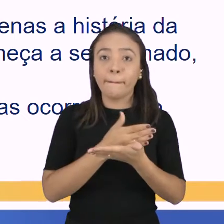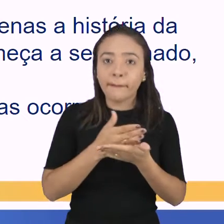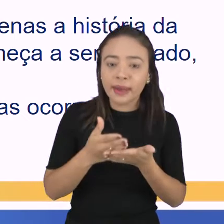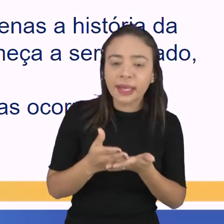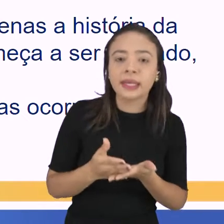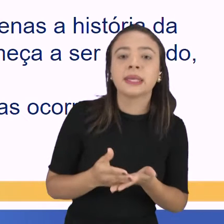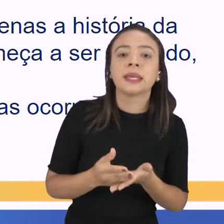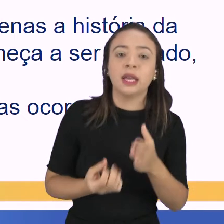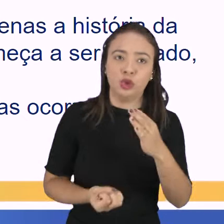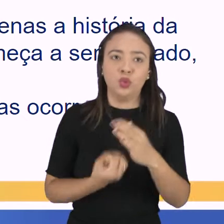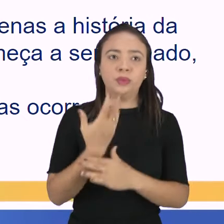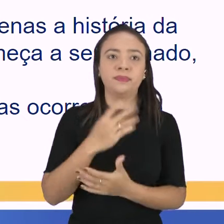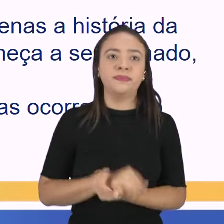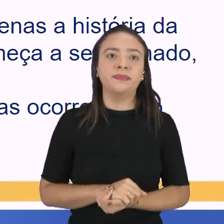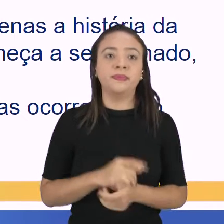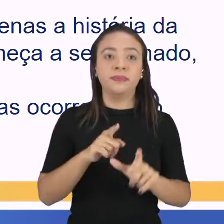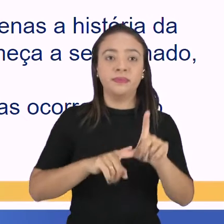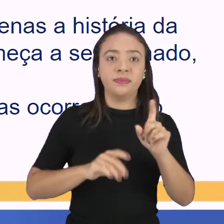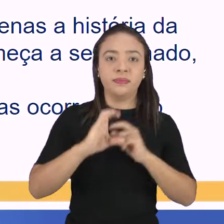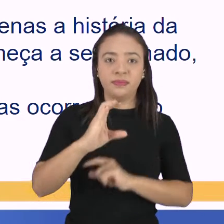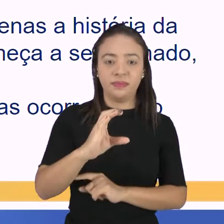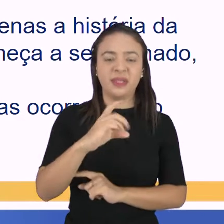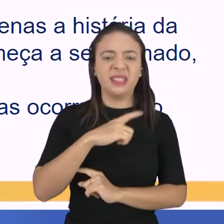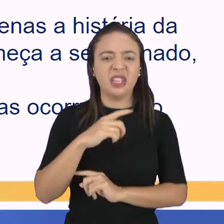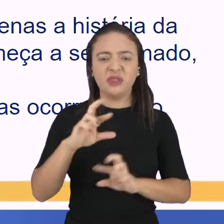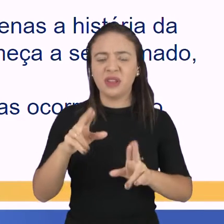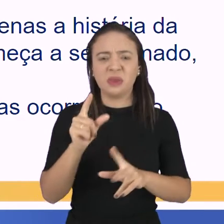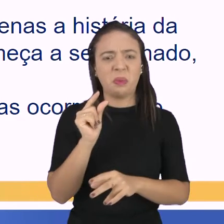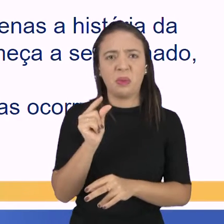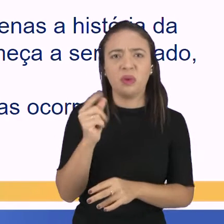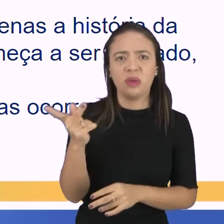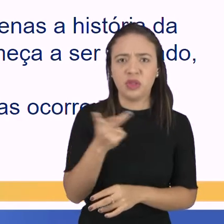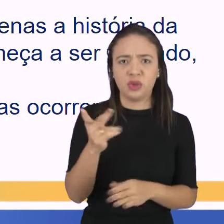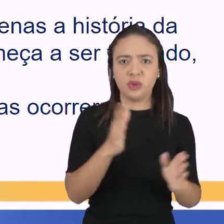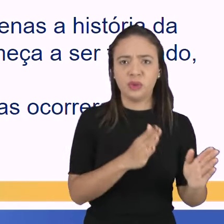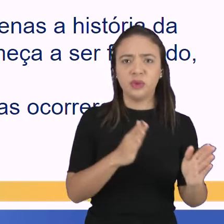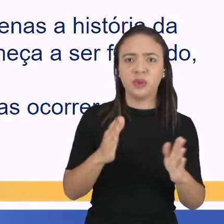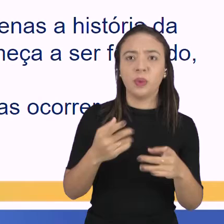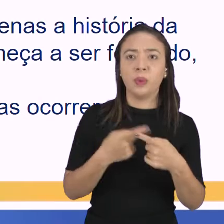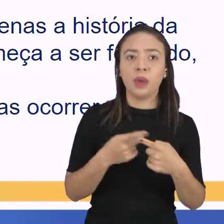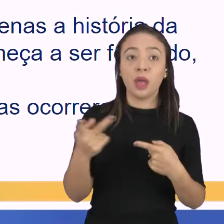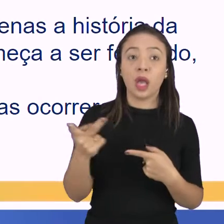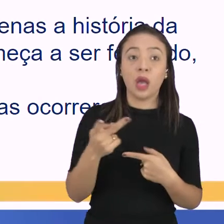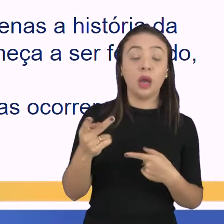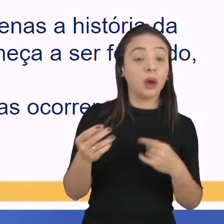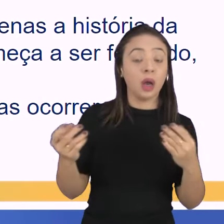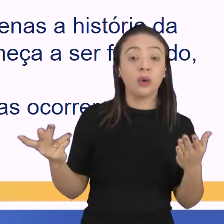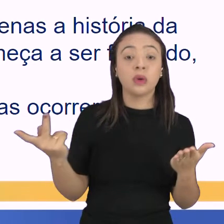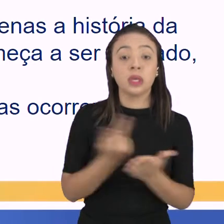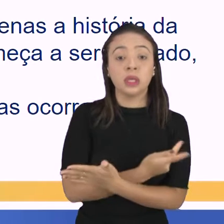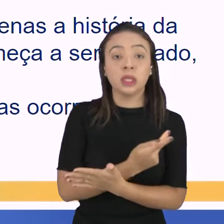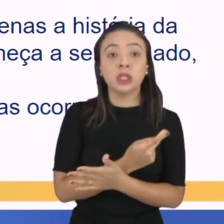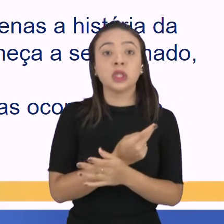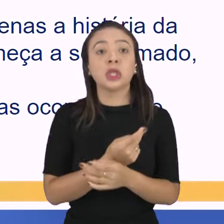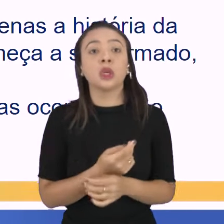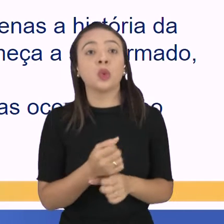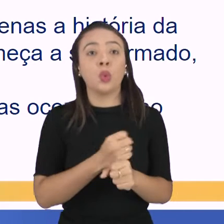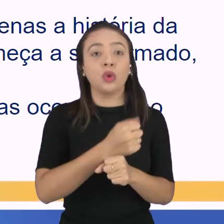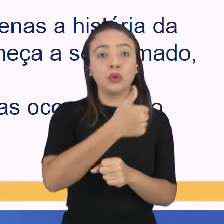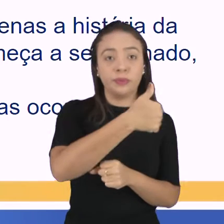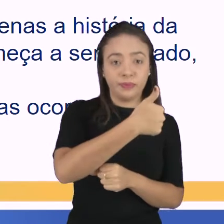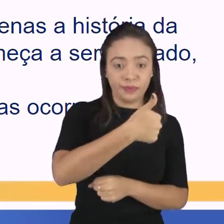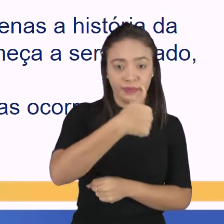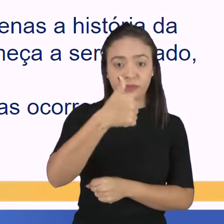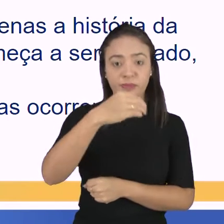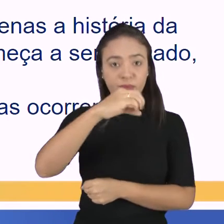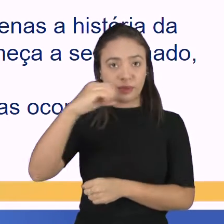Há pouquíssima diferença entre essas 2 fases, já que ambas ocorreram no mesmo período, de 1100 a 1500. E